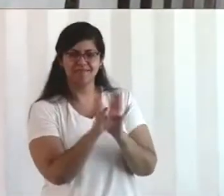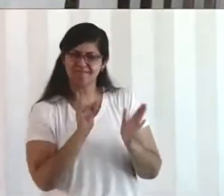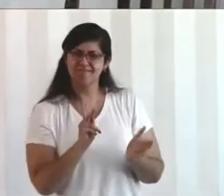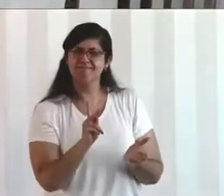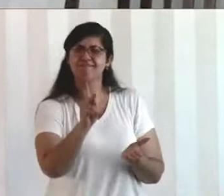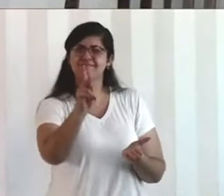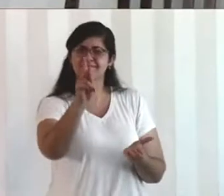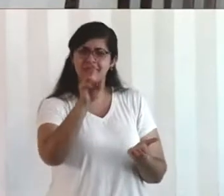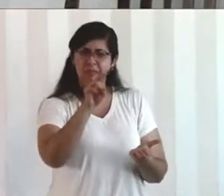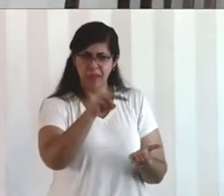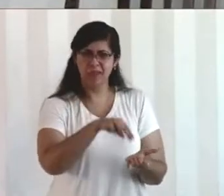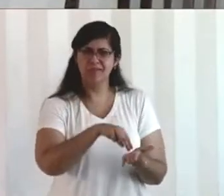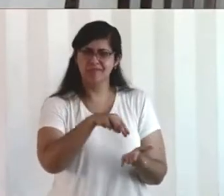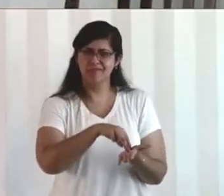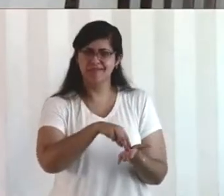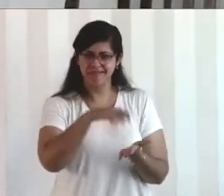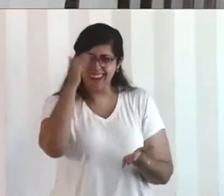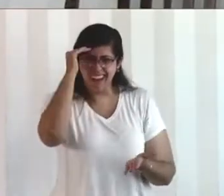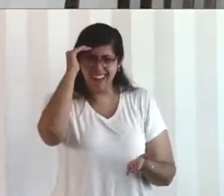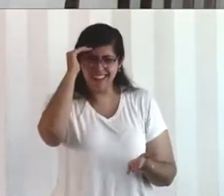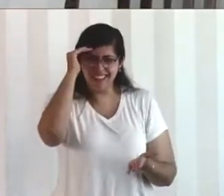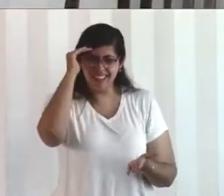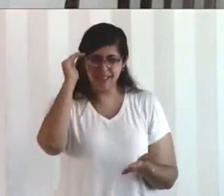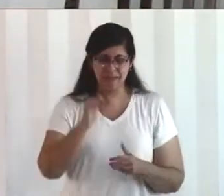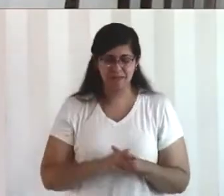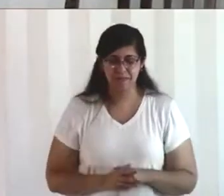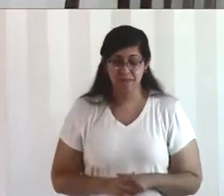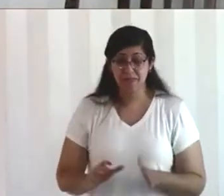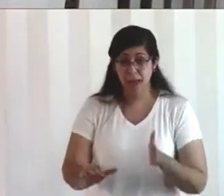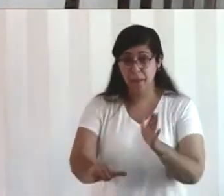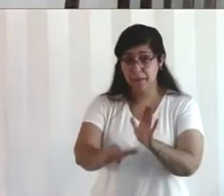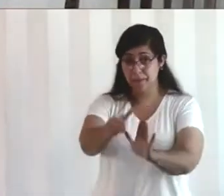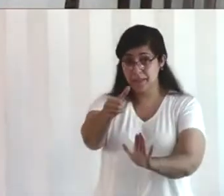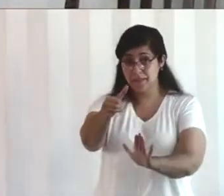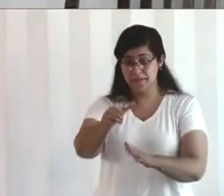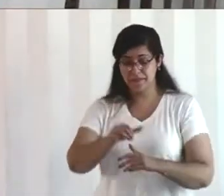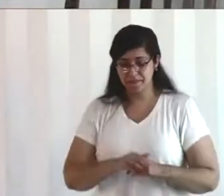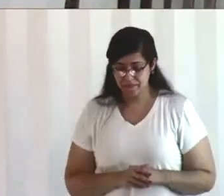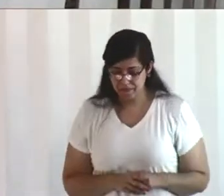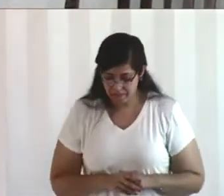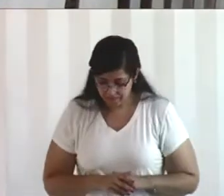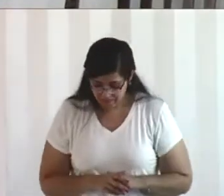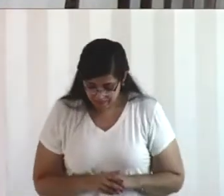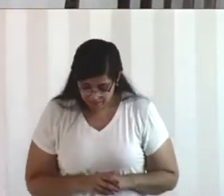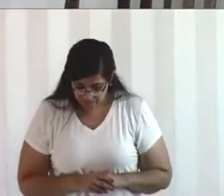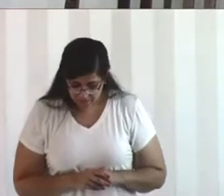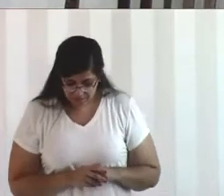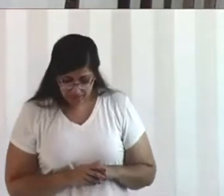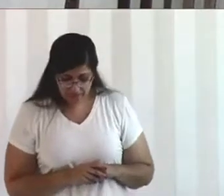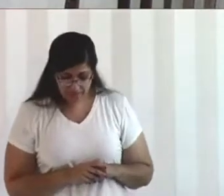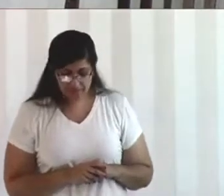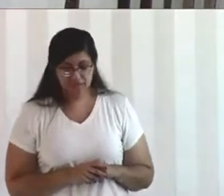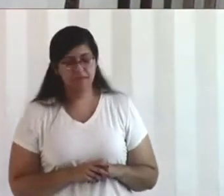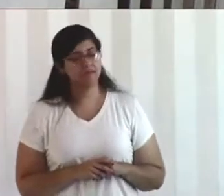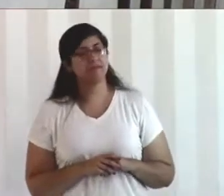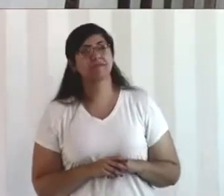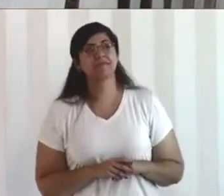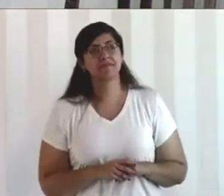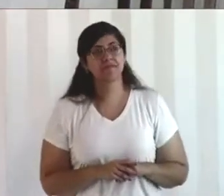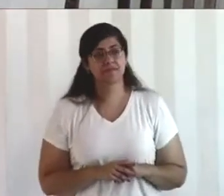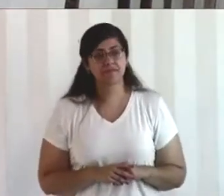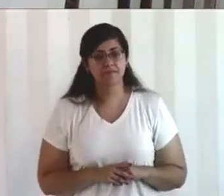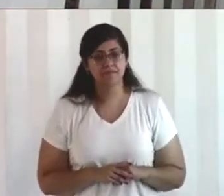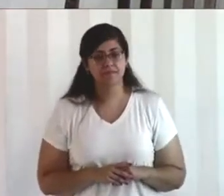fazer? A primeira coisa que eu gostaria de destacar aqui, no impacto de Cristo em Corinto,